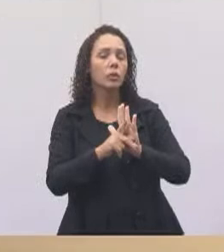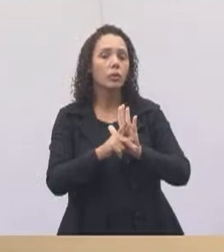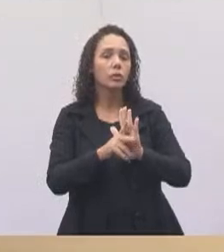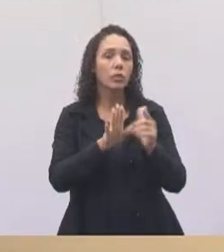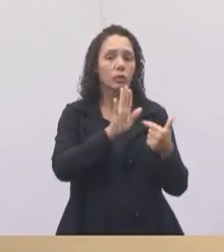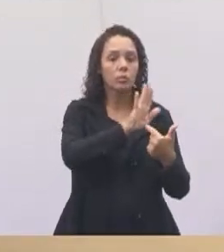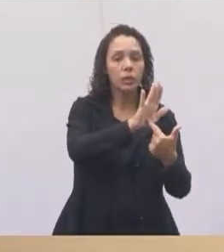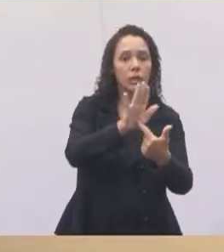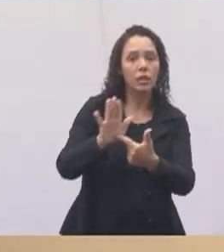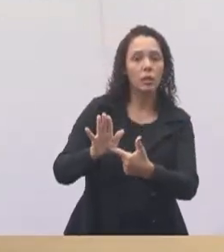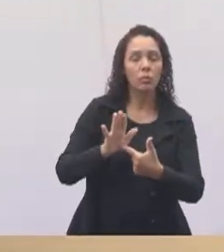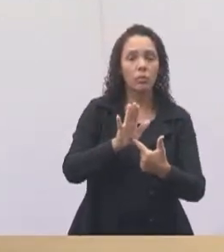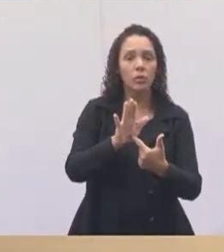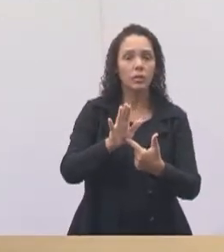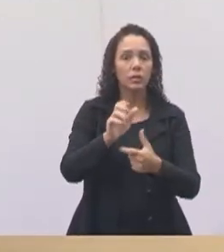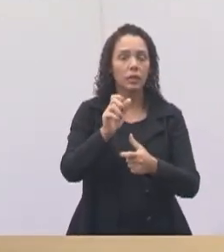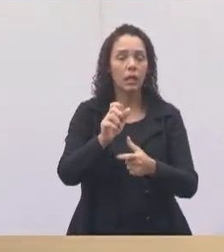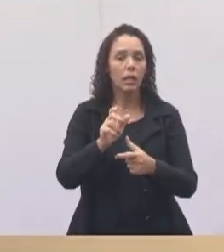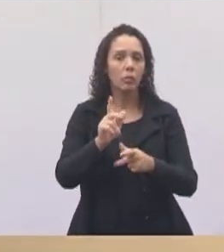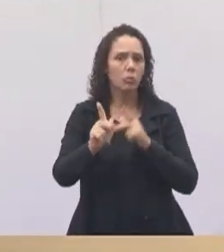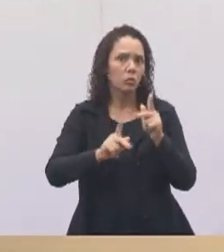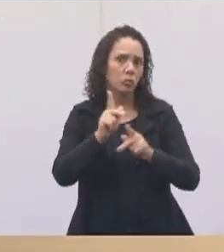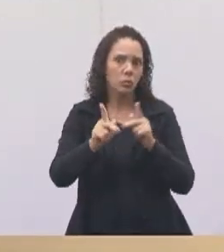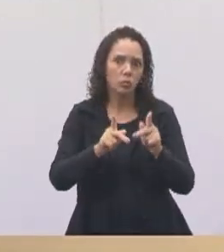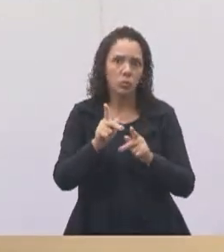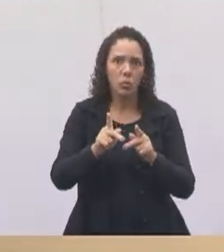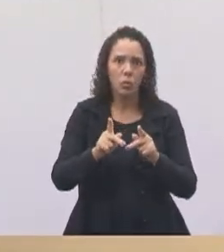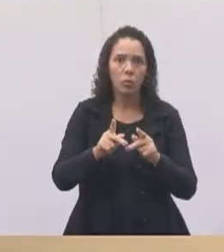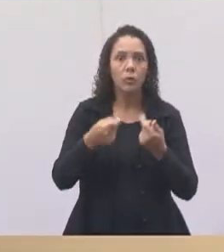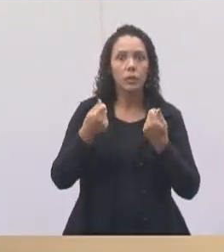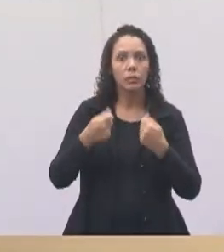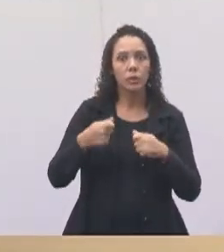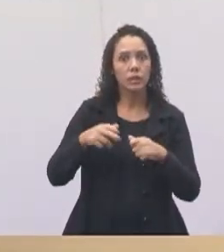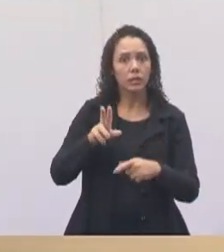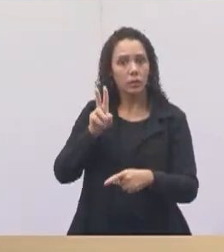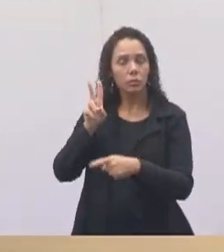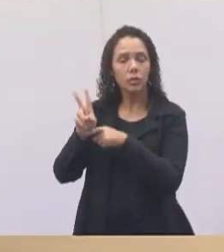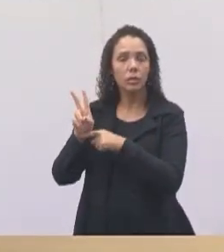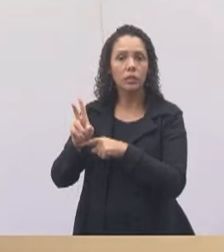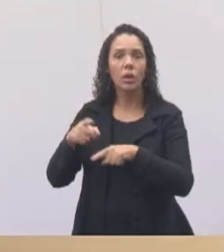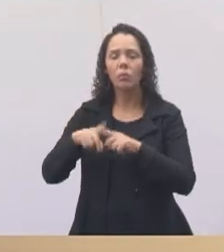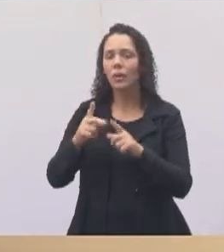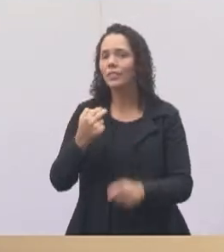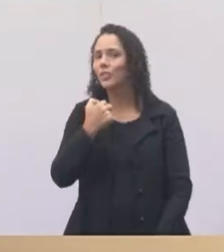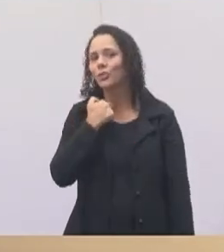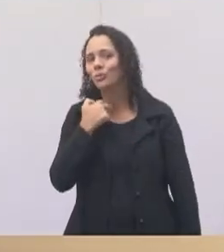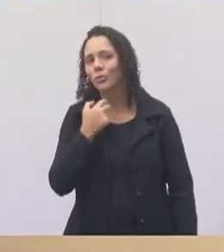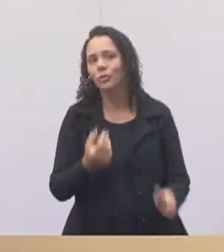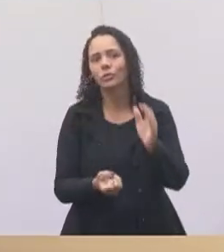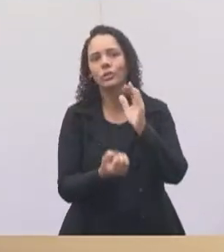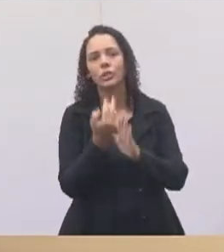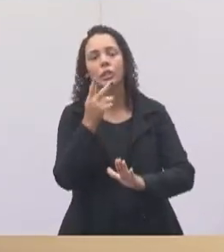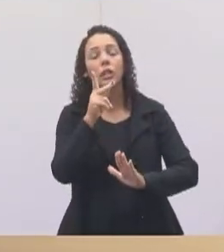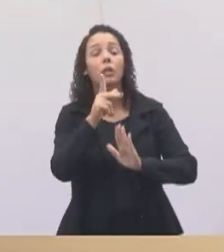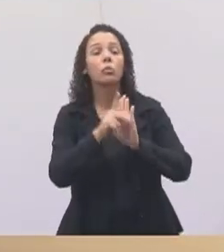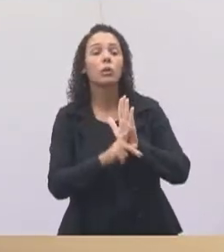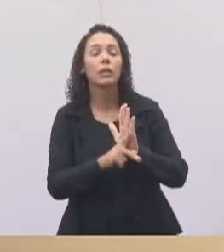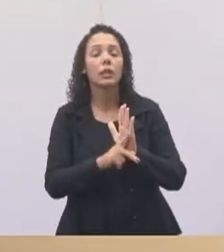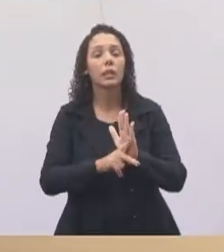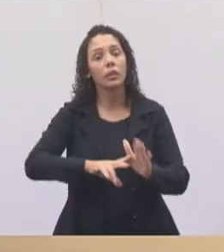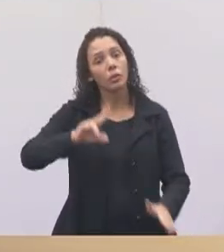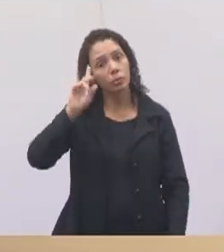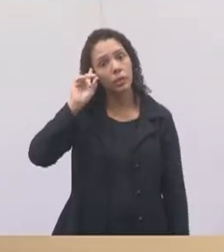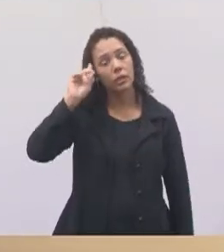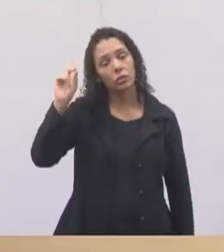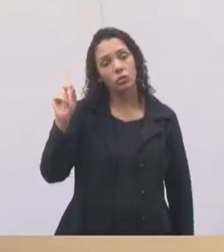cidade para proteger essa fala. Mas eu não posso criar um projeto de lei para que nesse dia que aqui vai estar